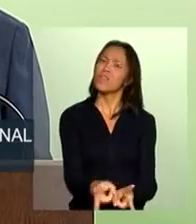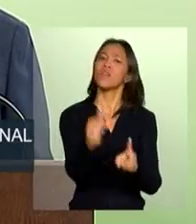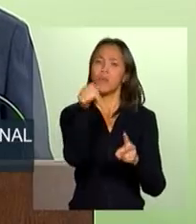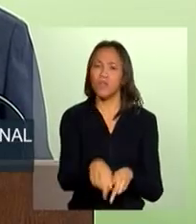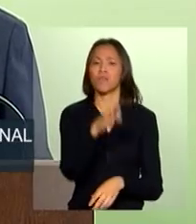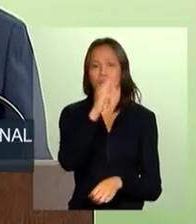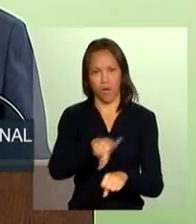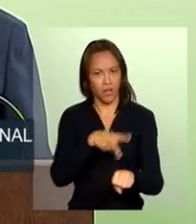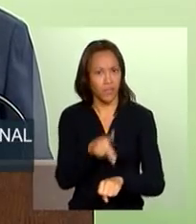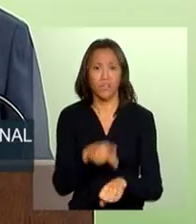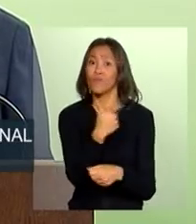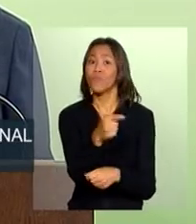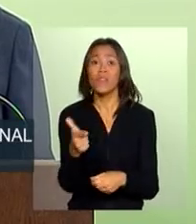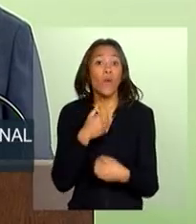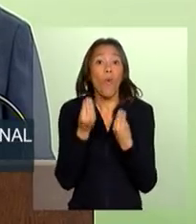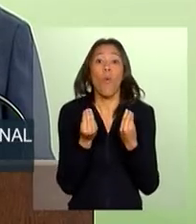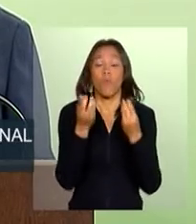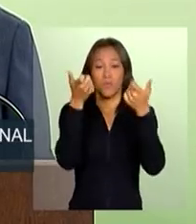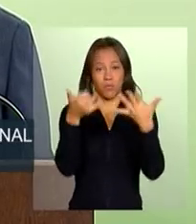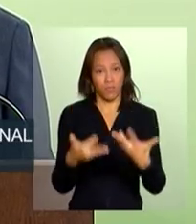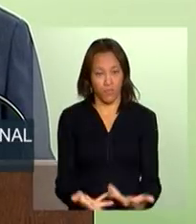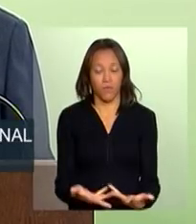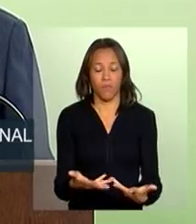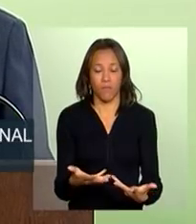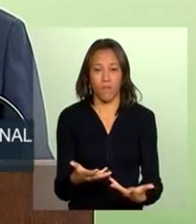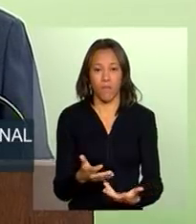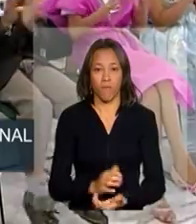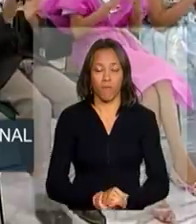país. Não há como dizer